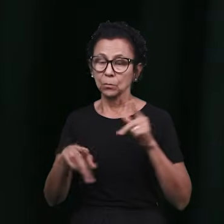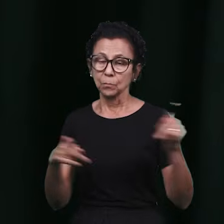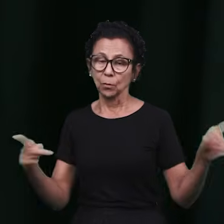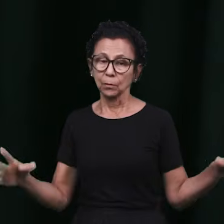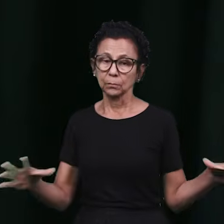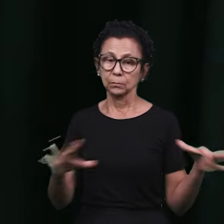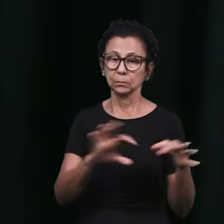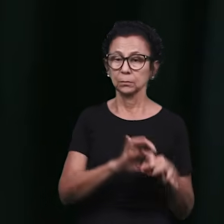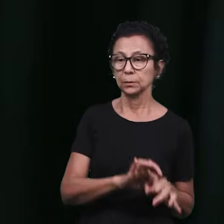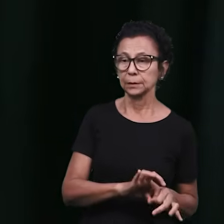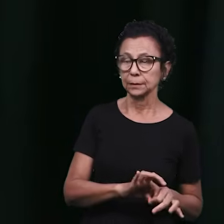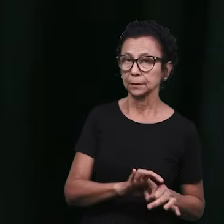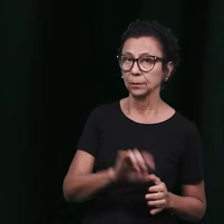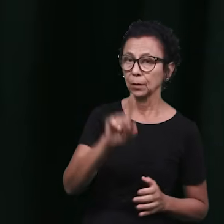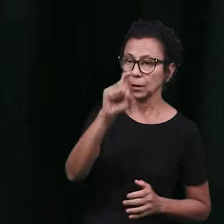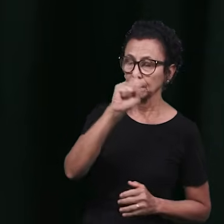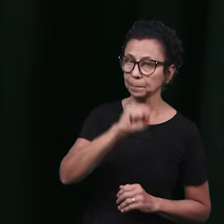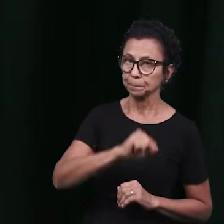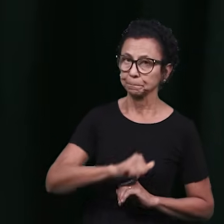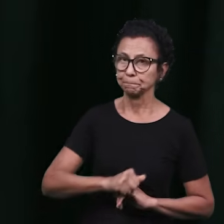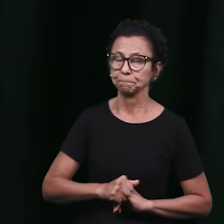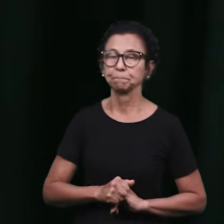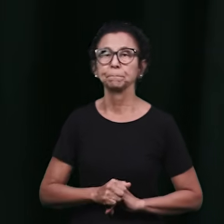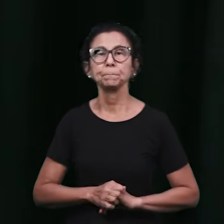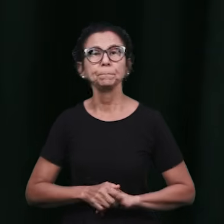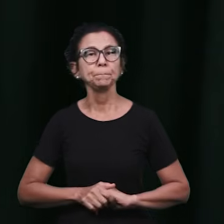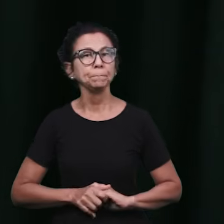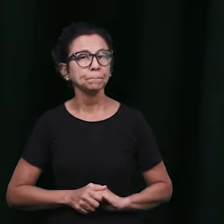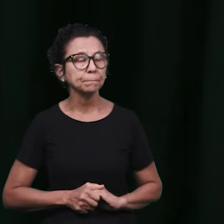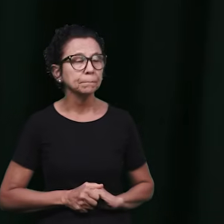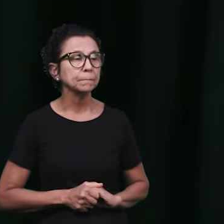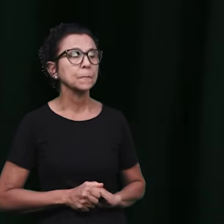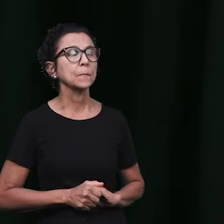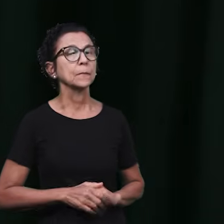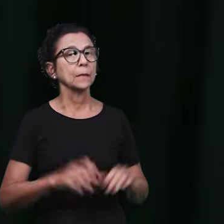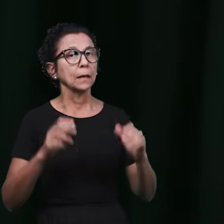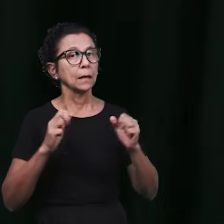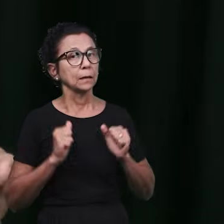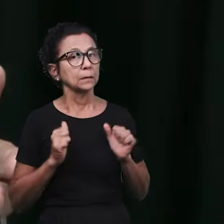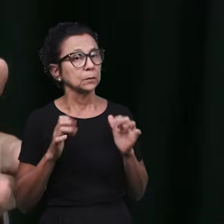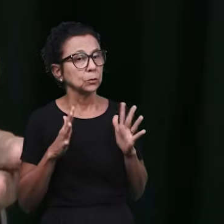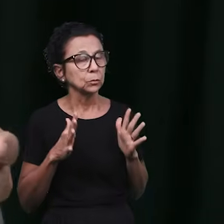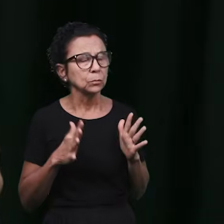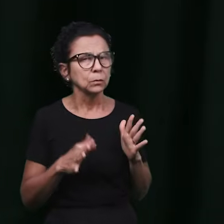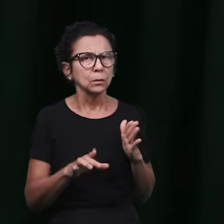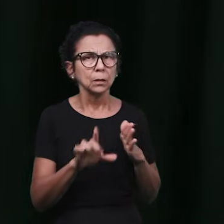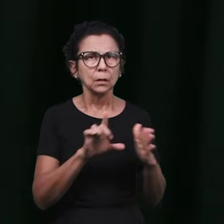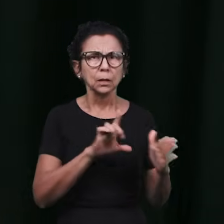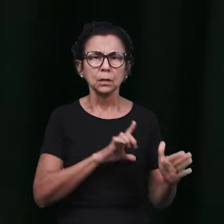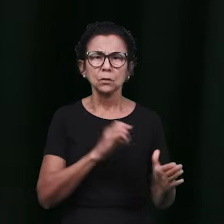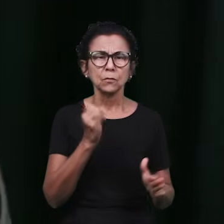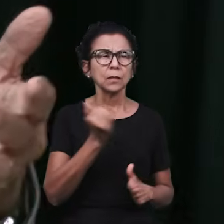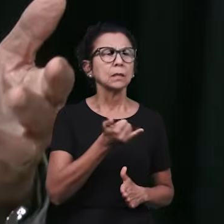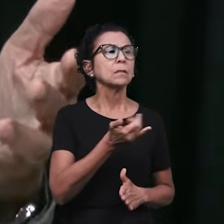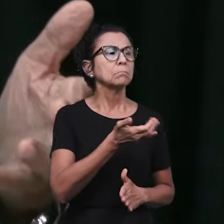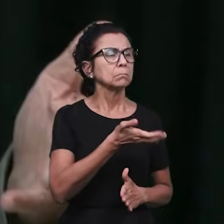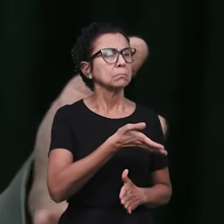A precipitação é um cuidado. problema sério, Olha, né. na hora que nós vamos tomar uma atitude, ele já tinha falado, ele já tinha